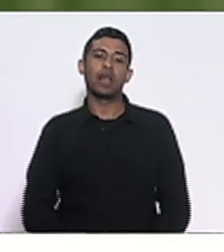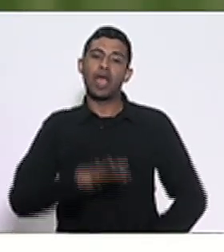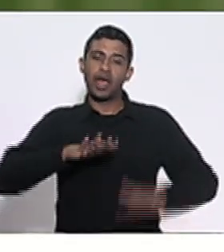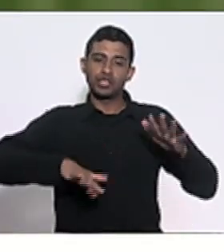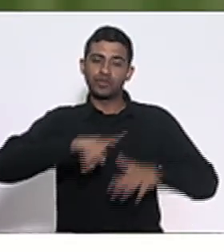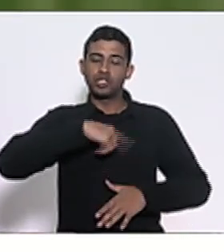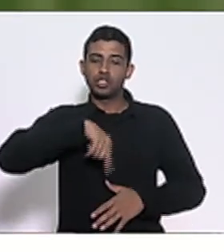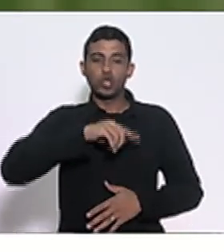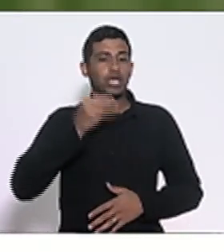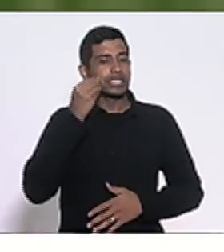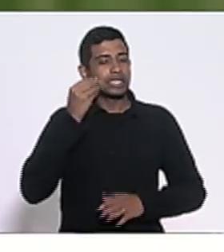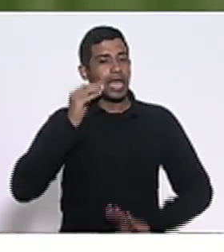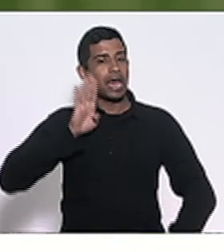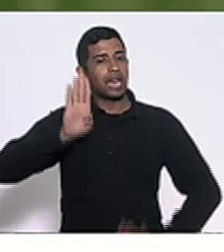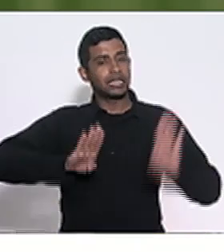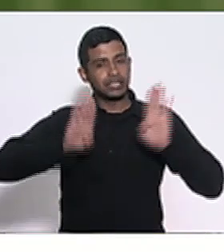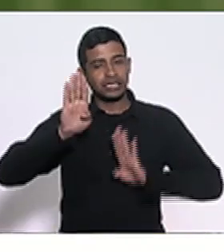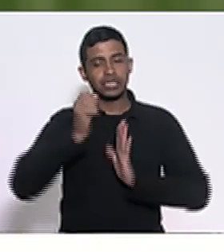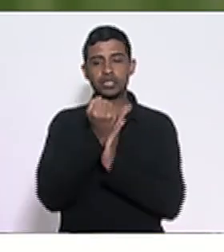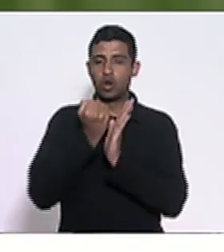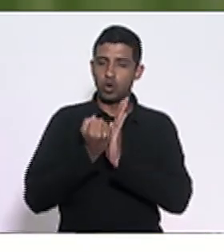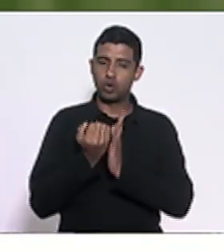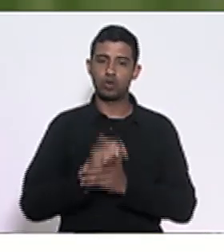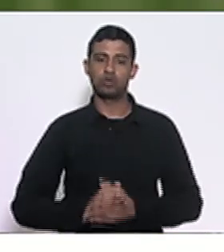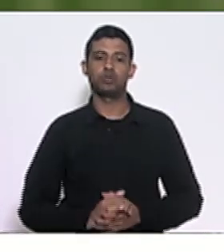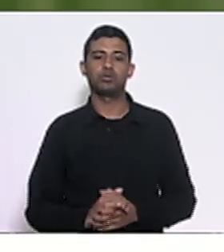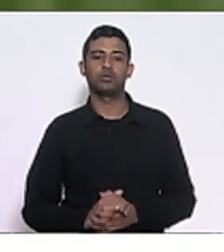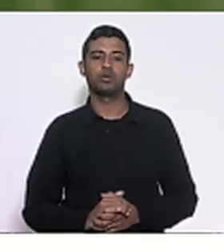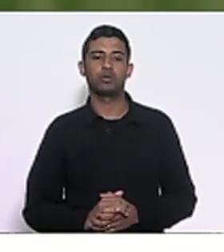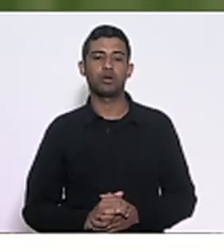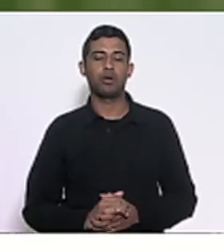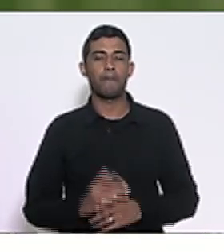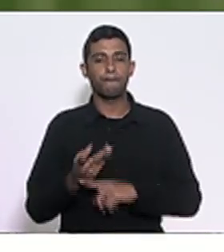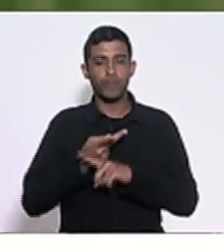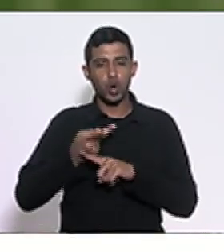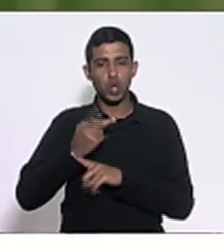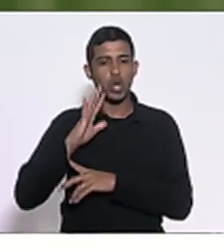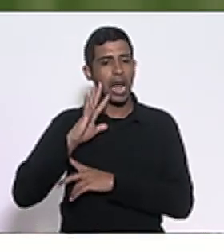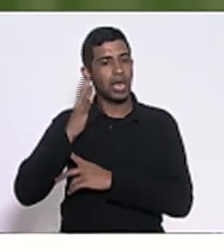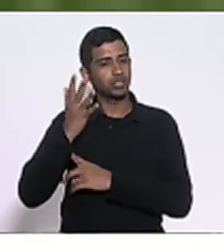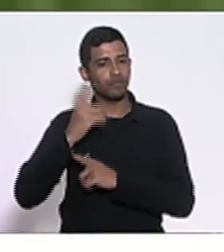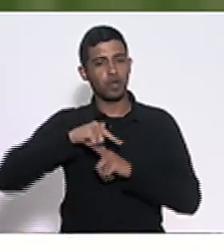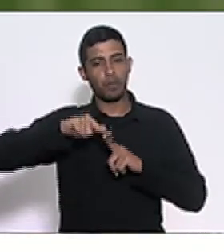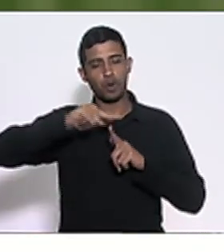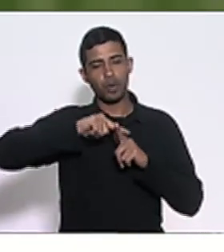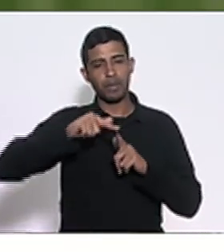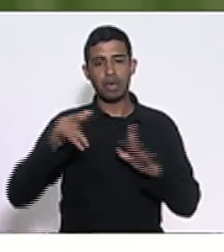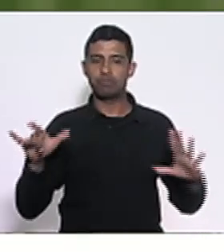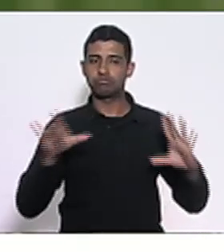uma licença, vai ter que, enfim, buscar uma solução de mercado para se acoplar a uma